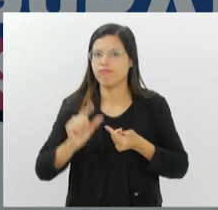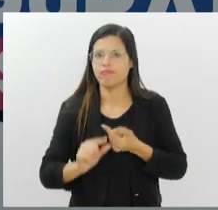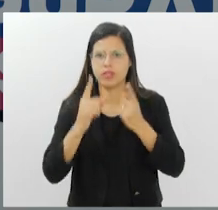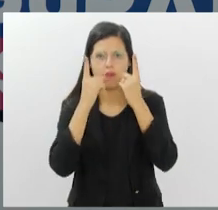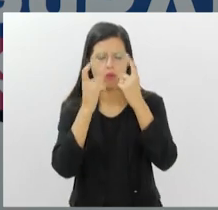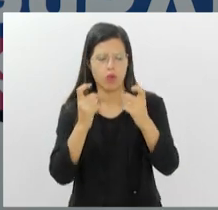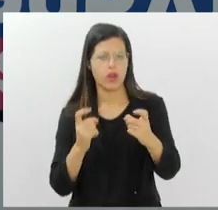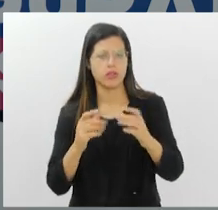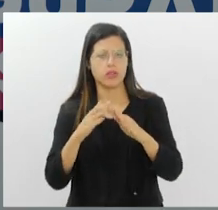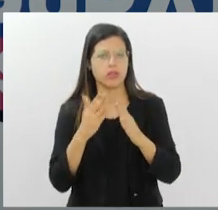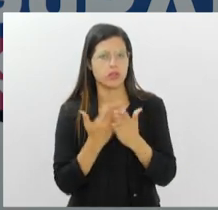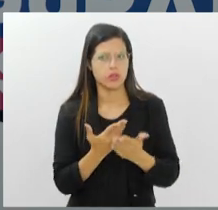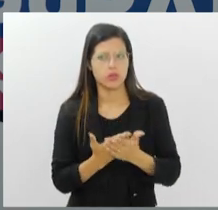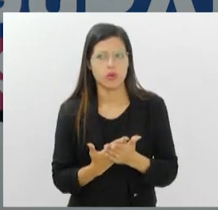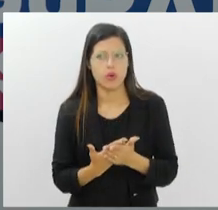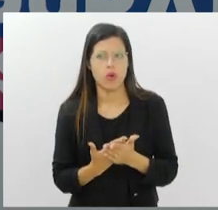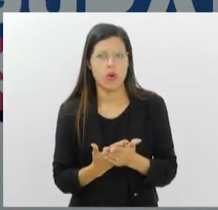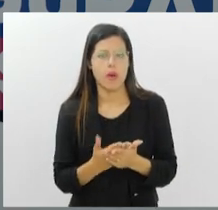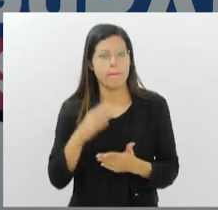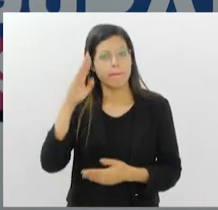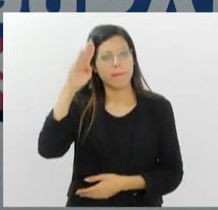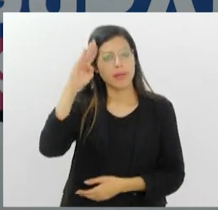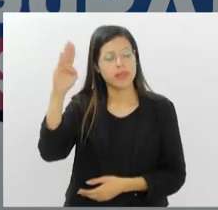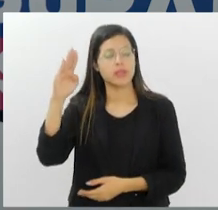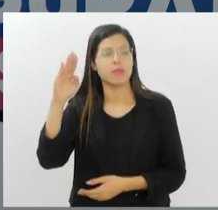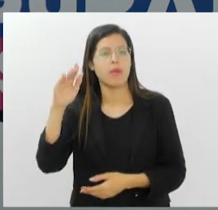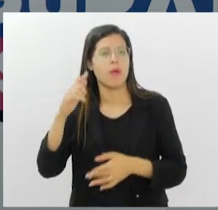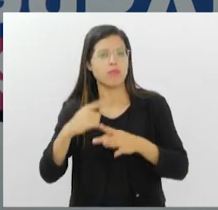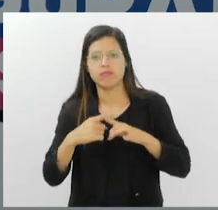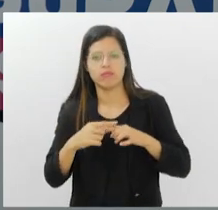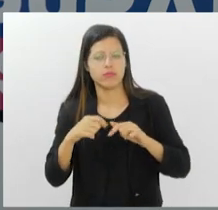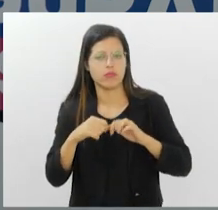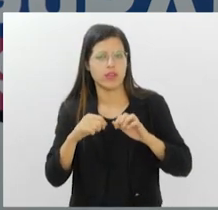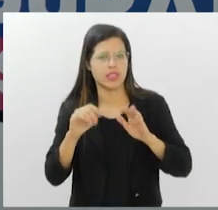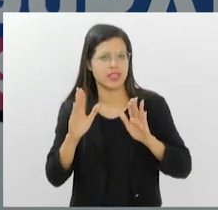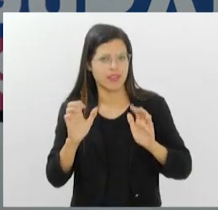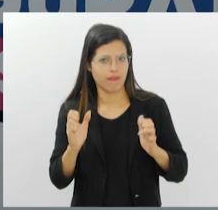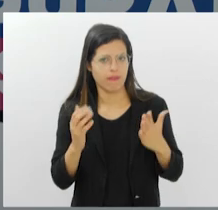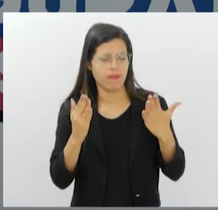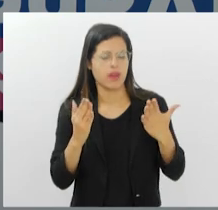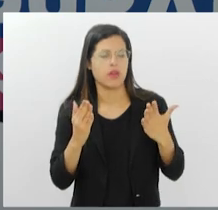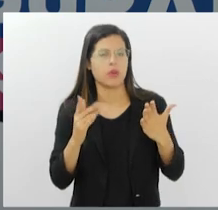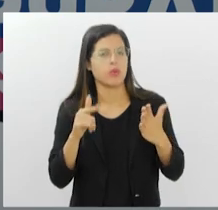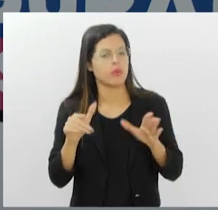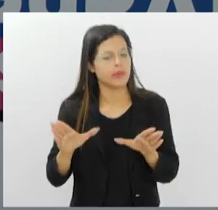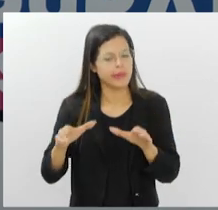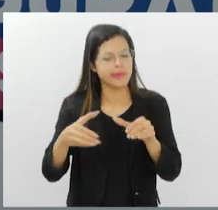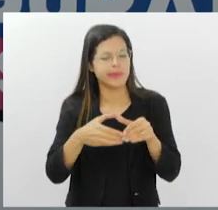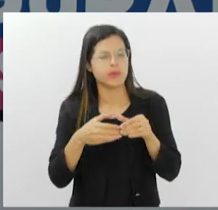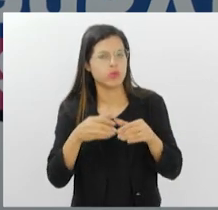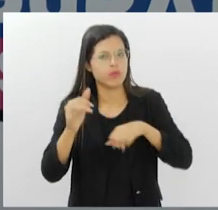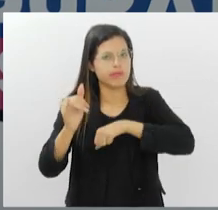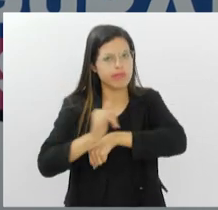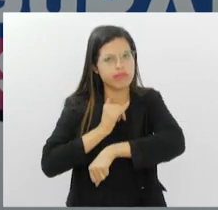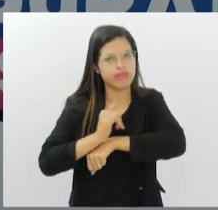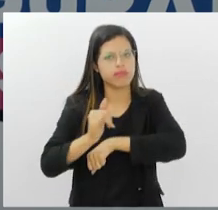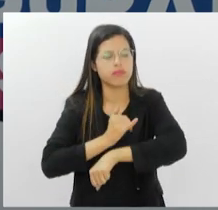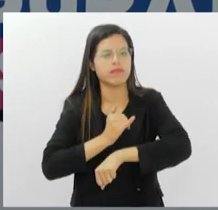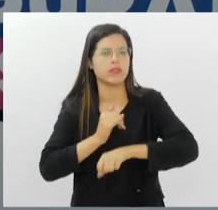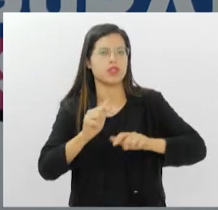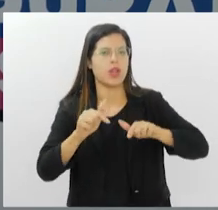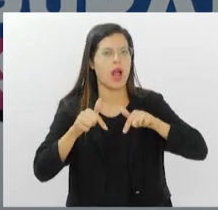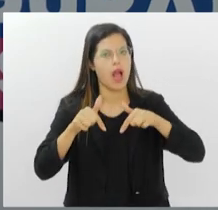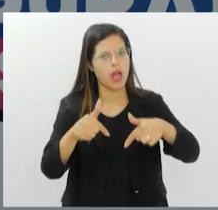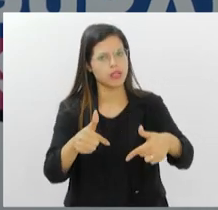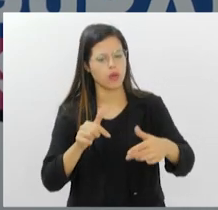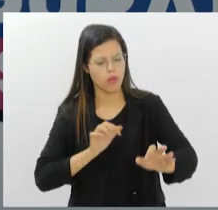a principal razão desse fórum, eu acho que é uma junção, um conjunto de medidas serem